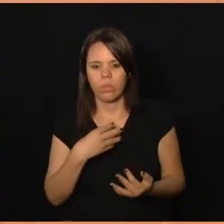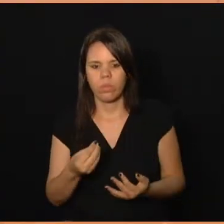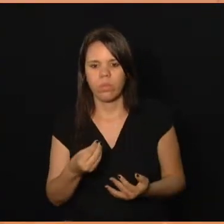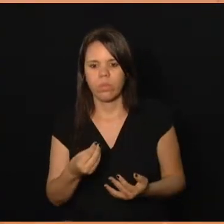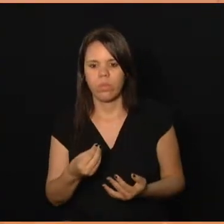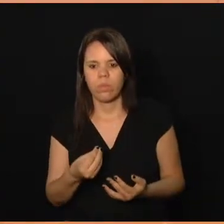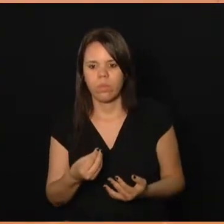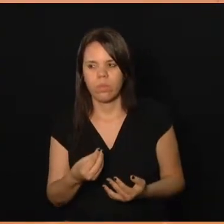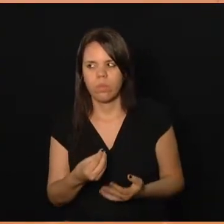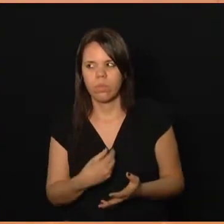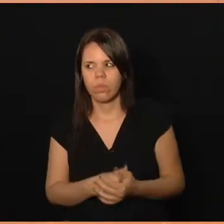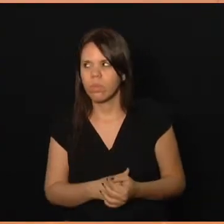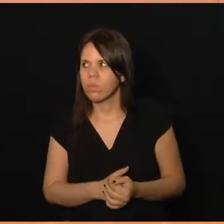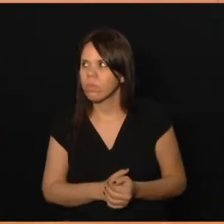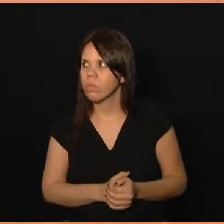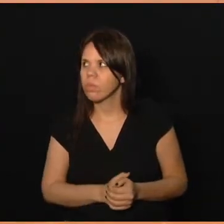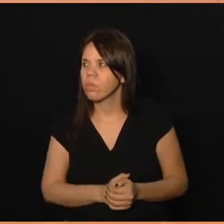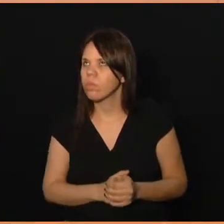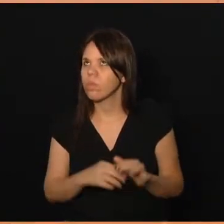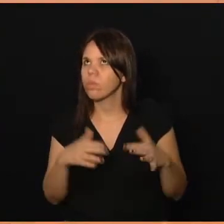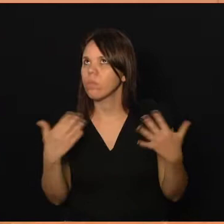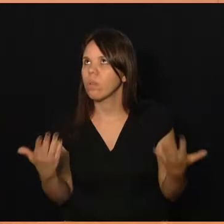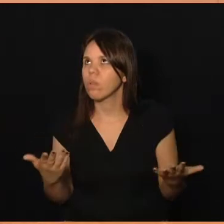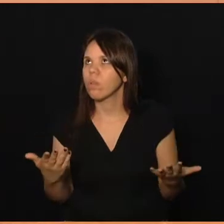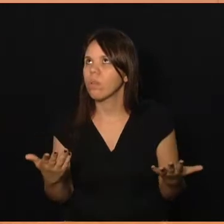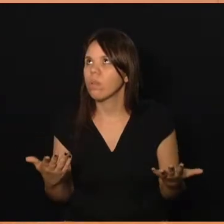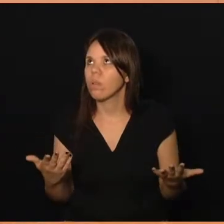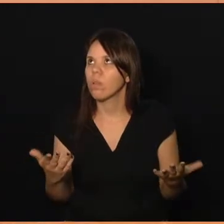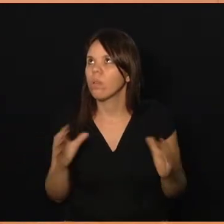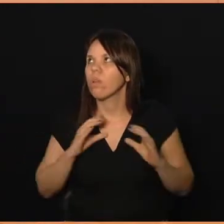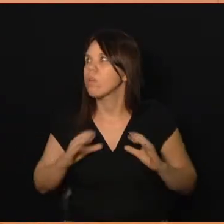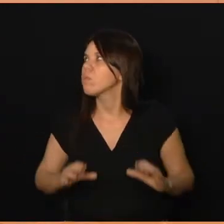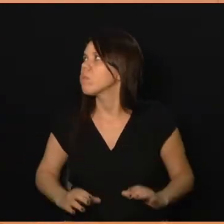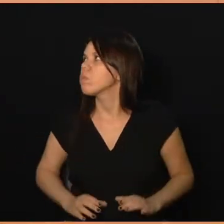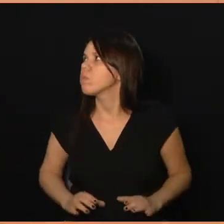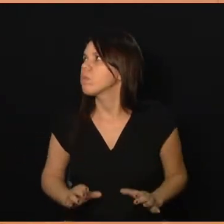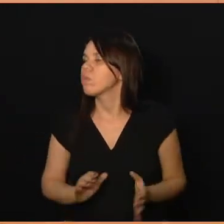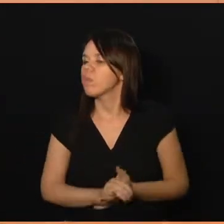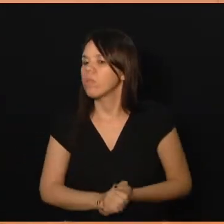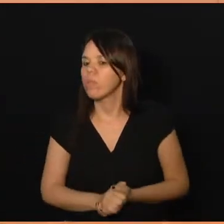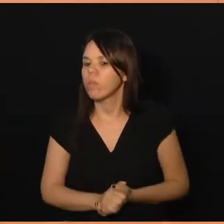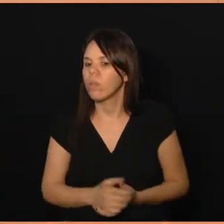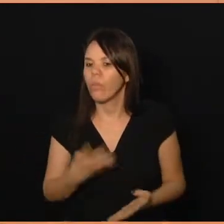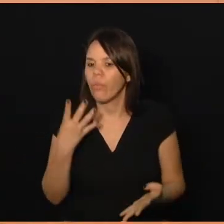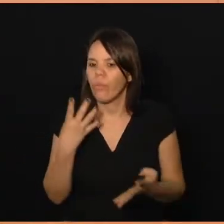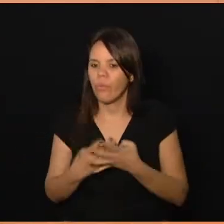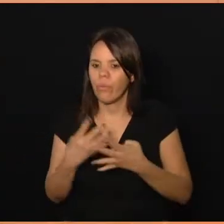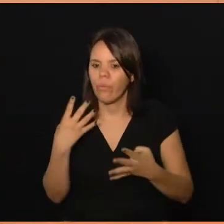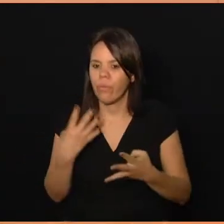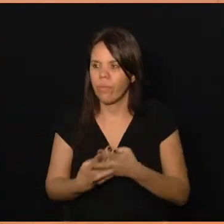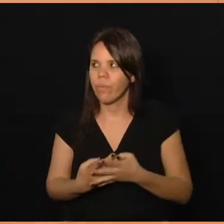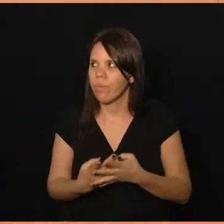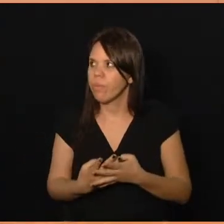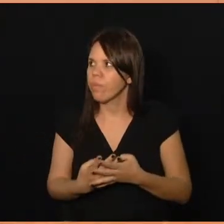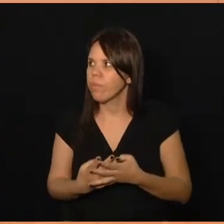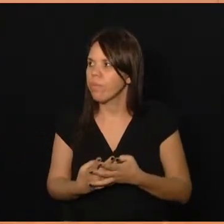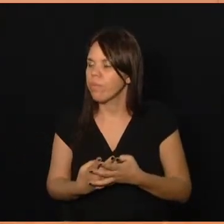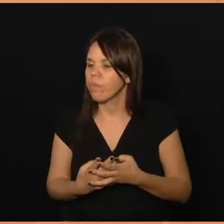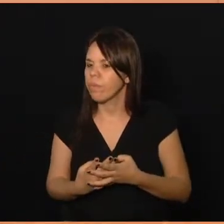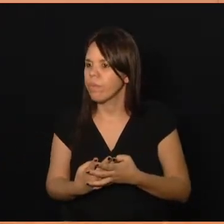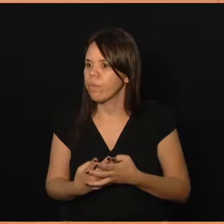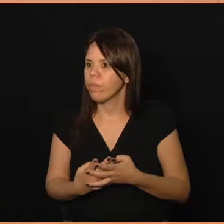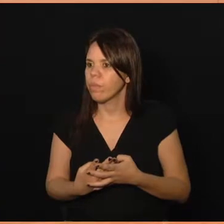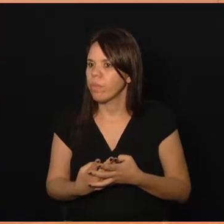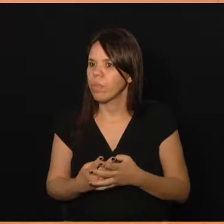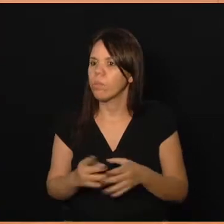for. Qual a conduta, né? Eu confesso que isso é o que mais chega no